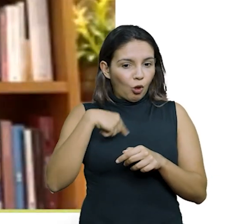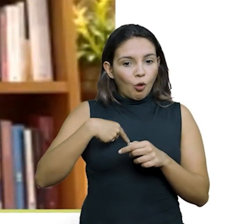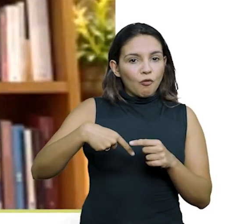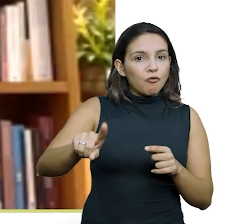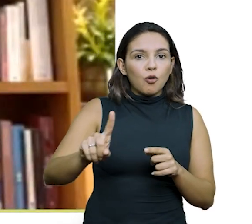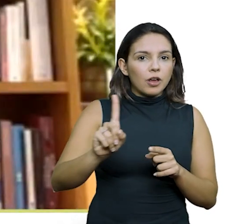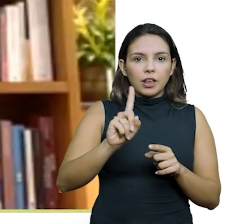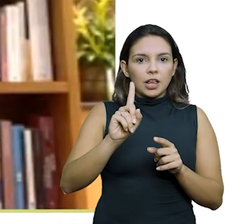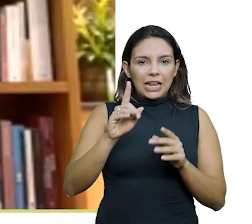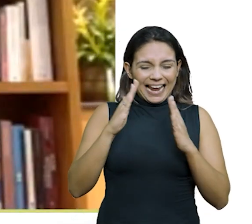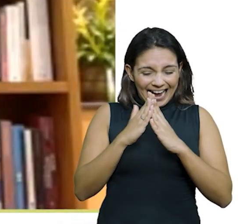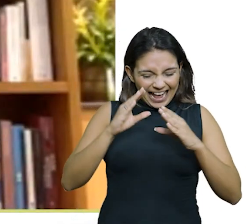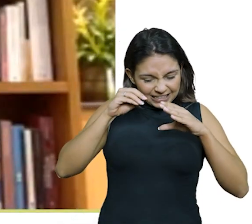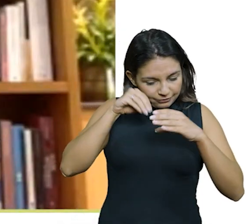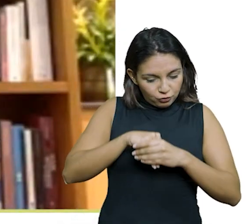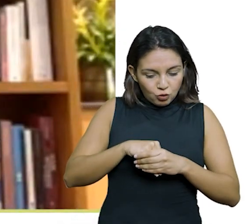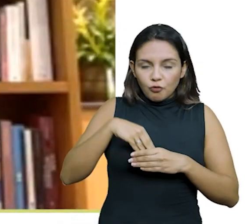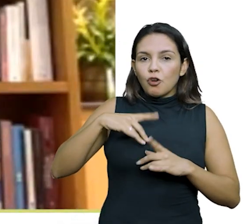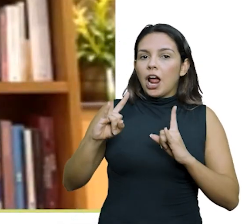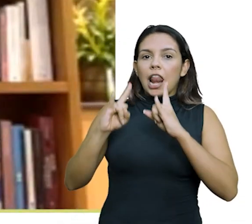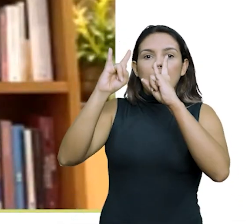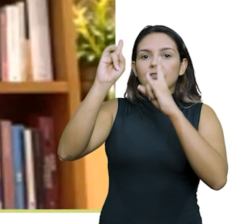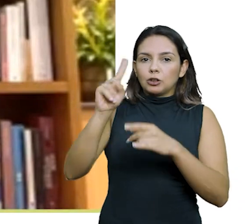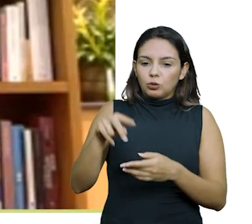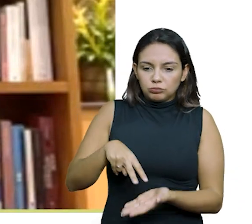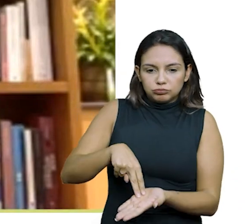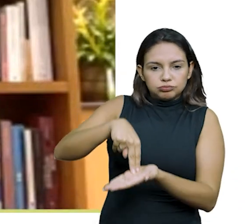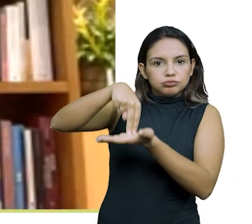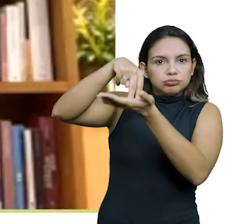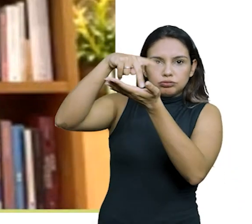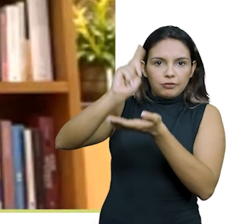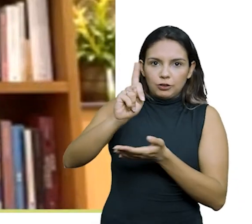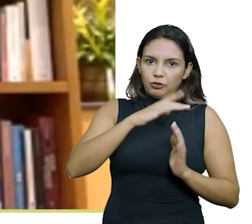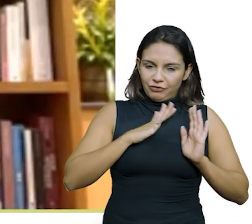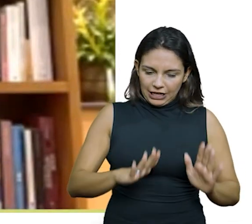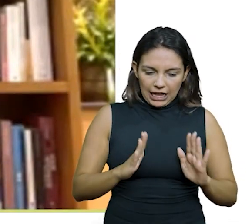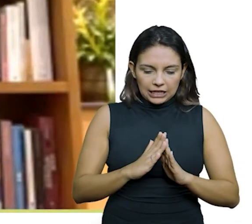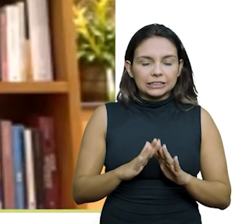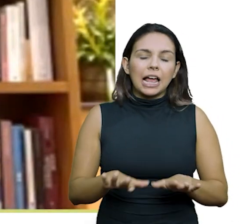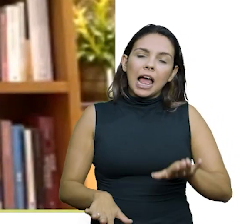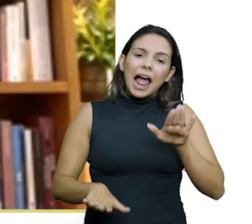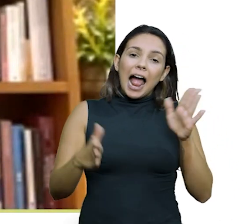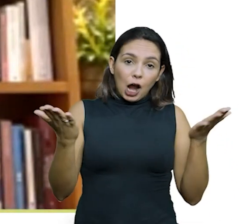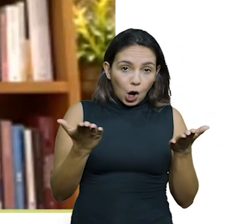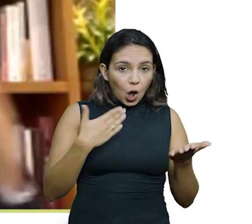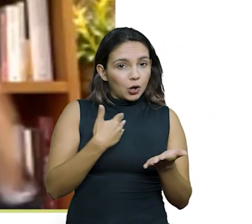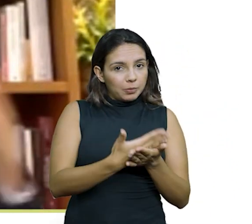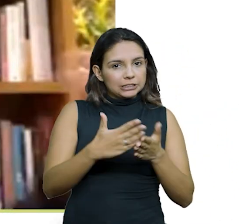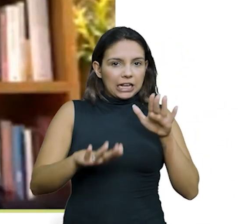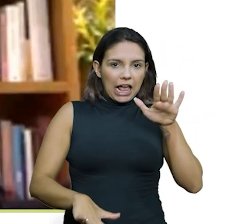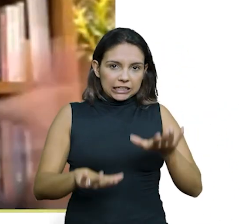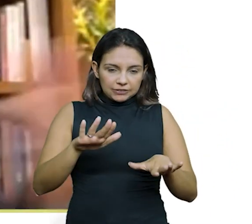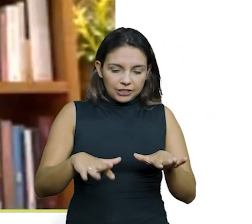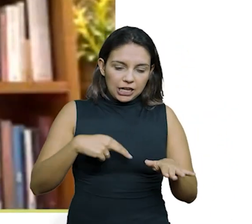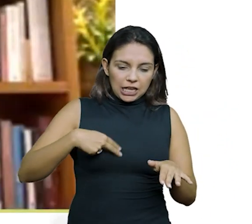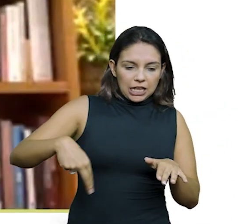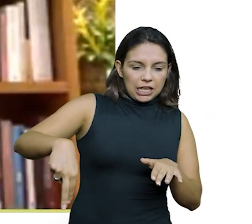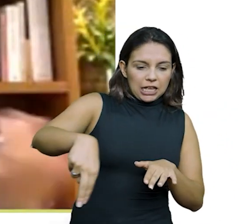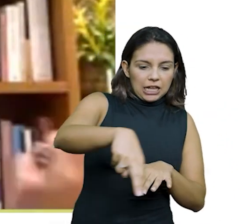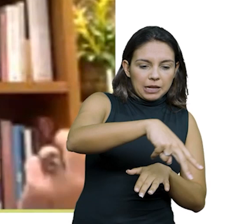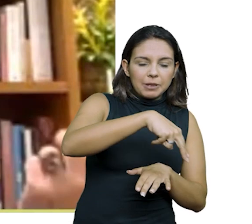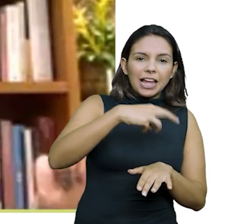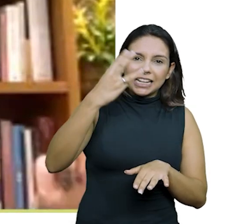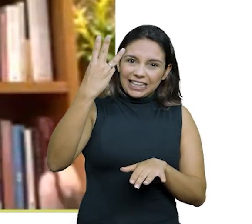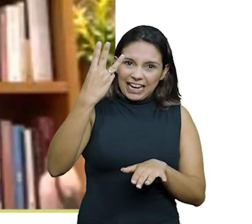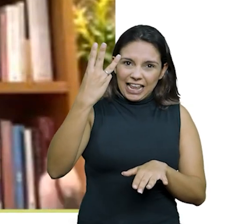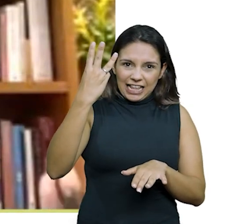no elevador do prédio. Depois eu comecei agora, de vez em quando, eu dou umas caminhadas aqui perto, umas